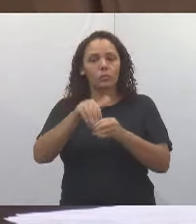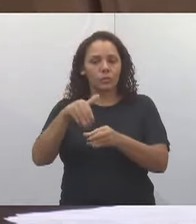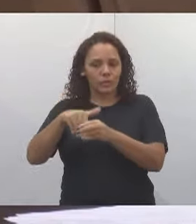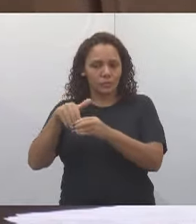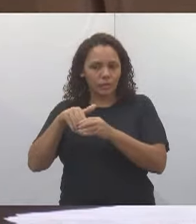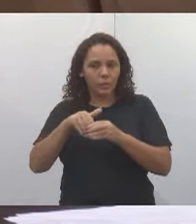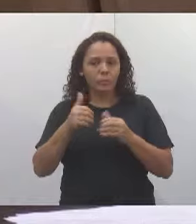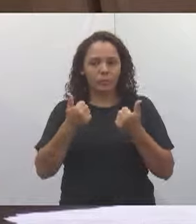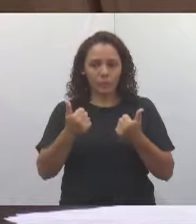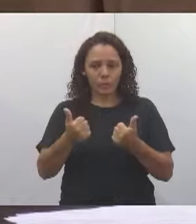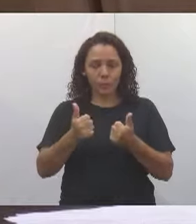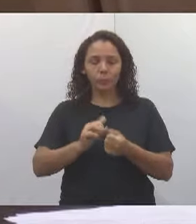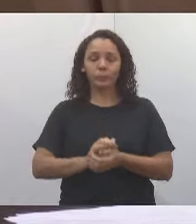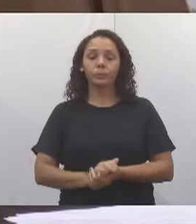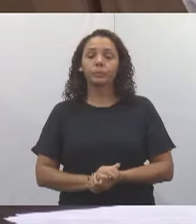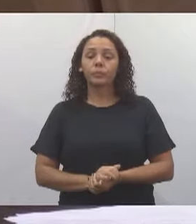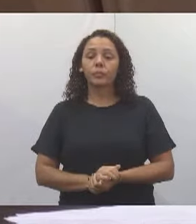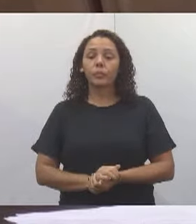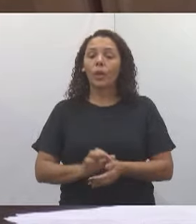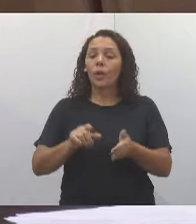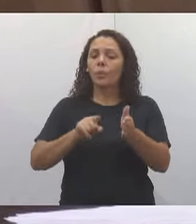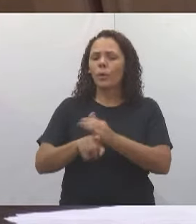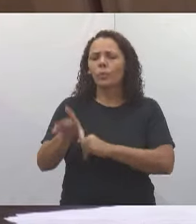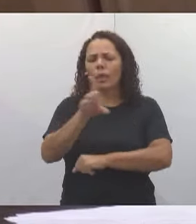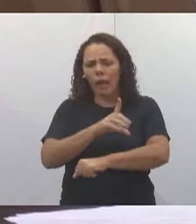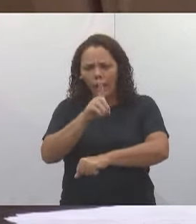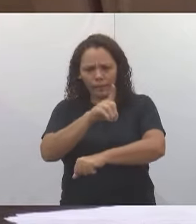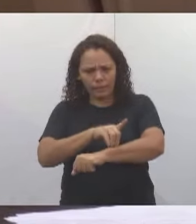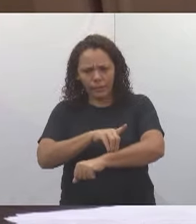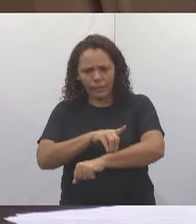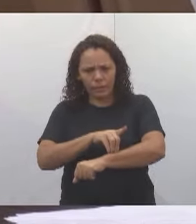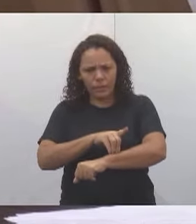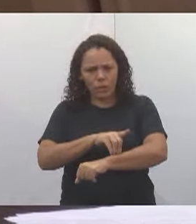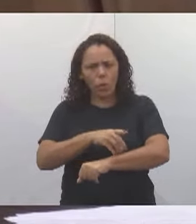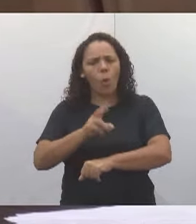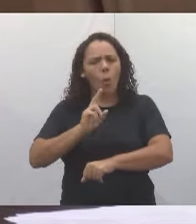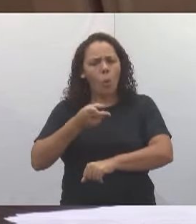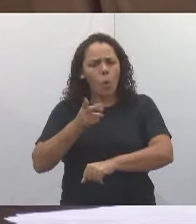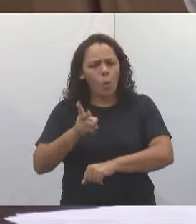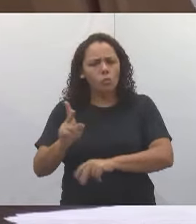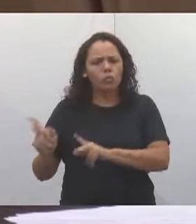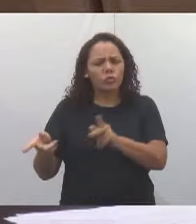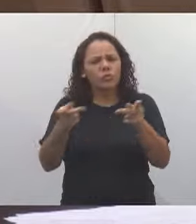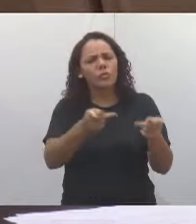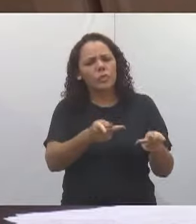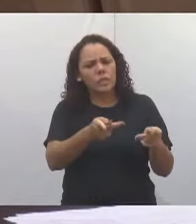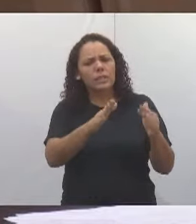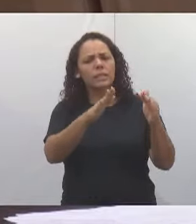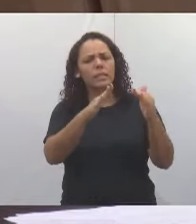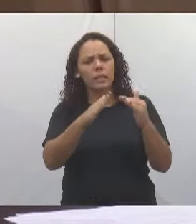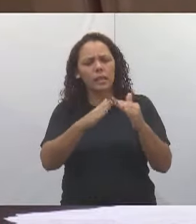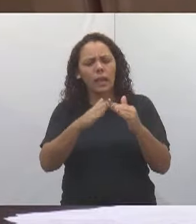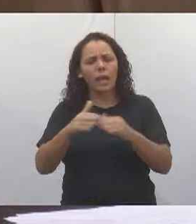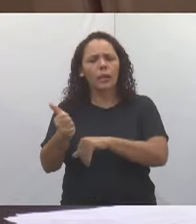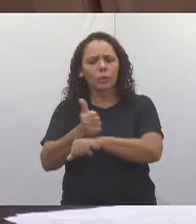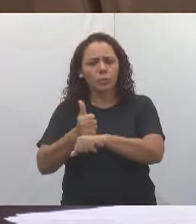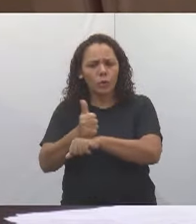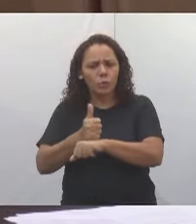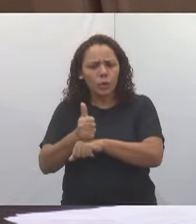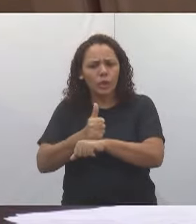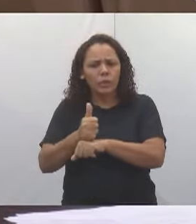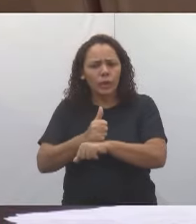naquela pegada de visita nas casas, batendo em porta em porta com os agentes. A gente